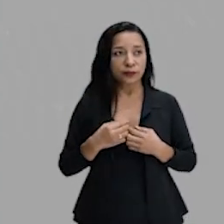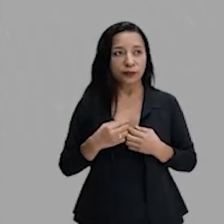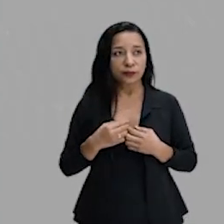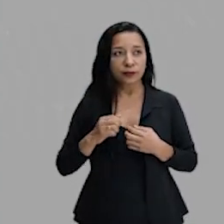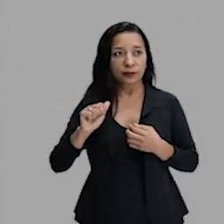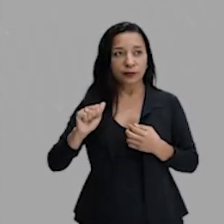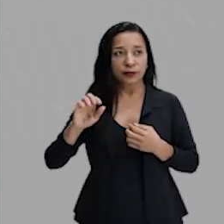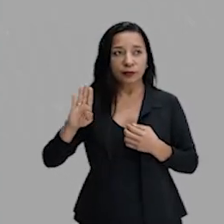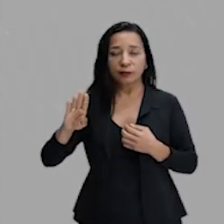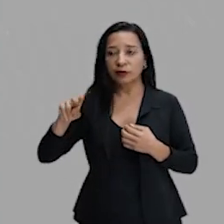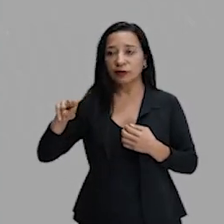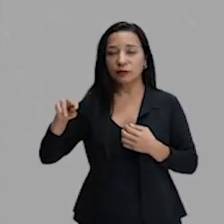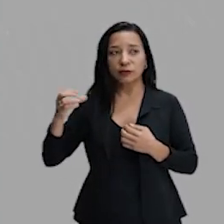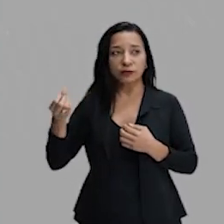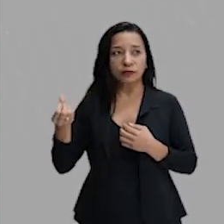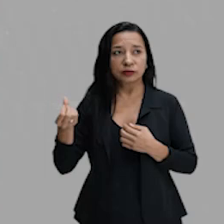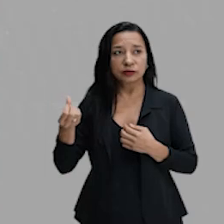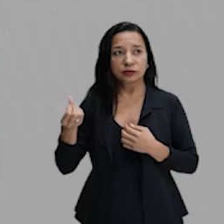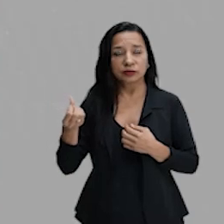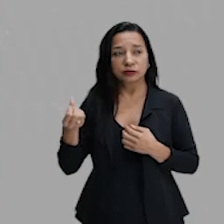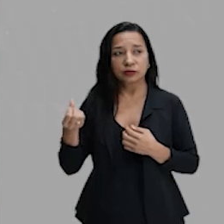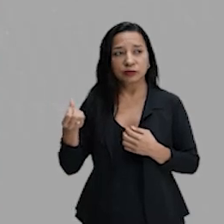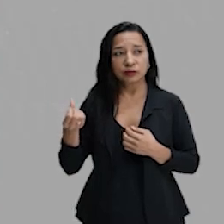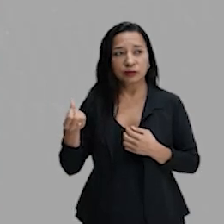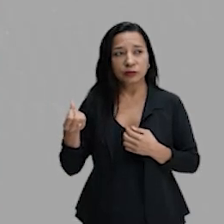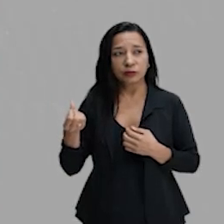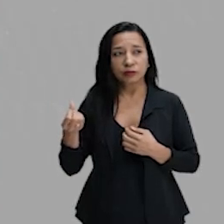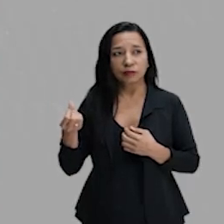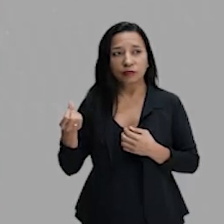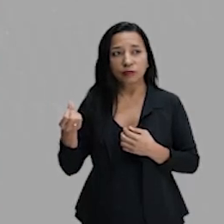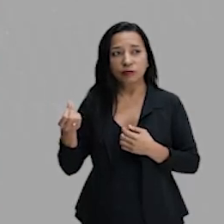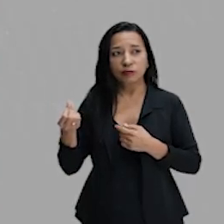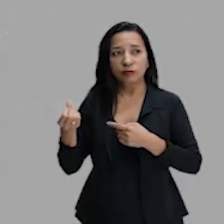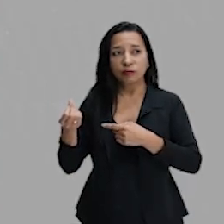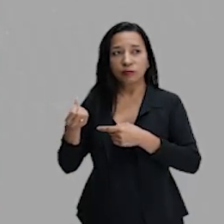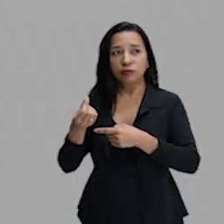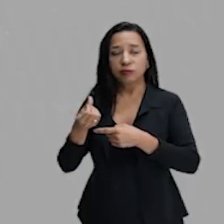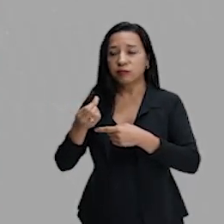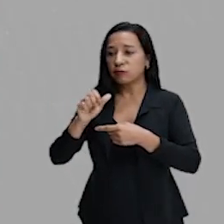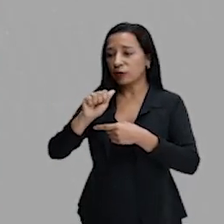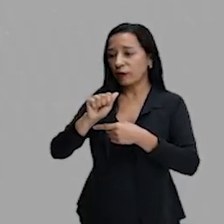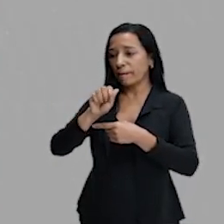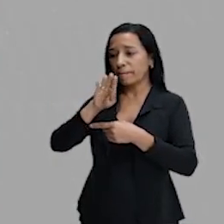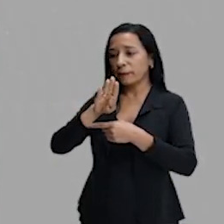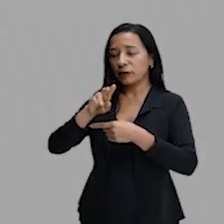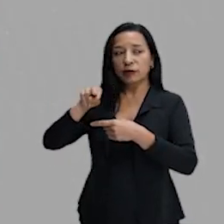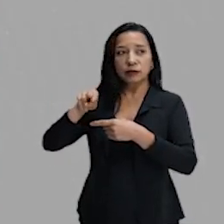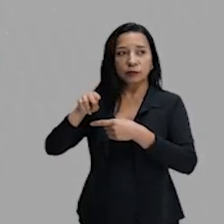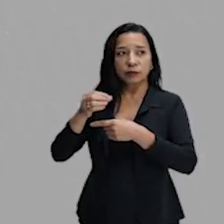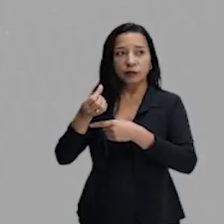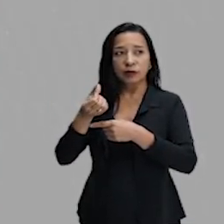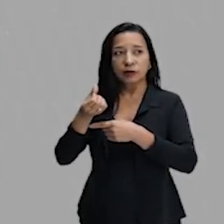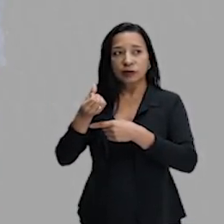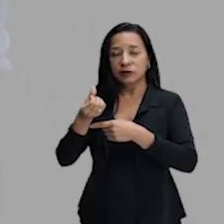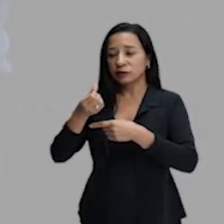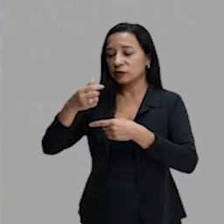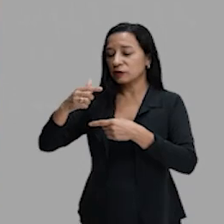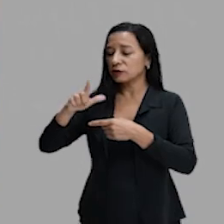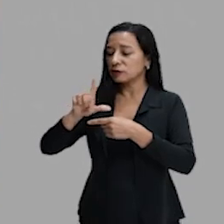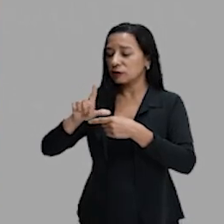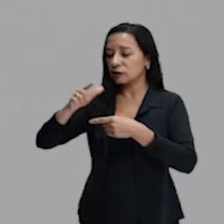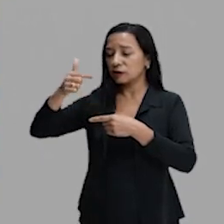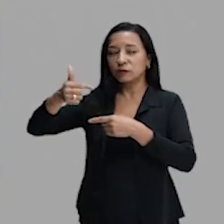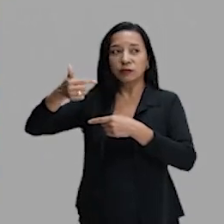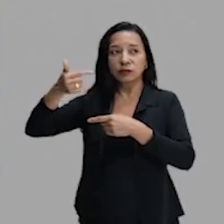quadrado √3 sobre 4 certo vamos calcular essa área da